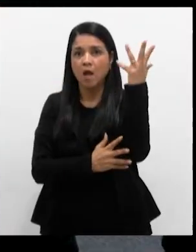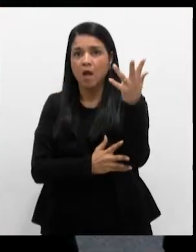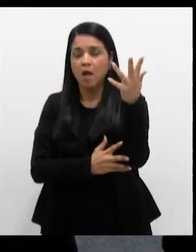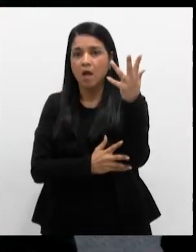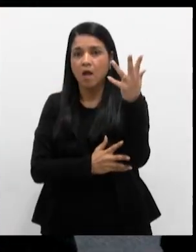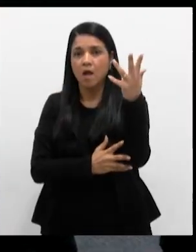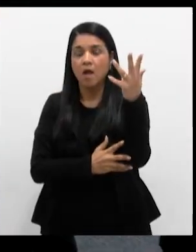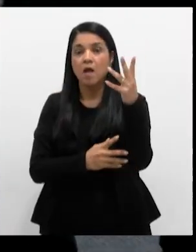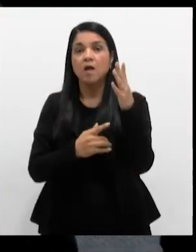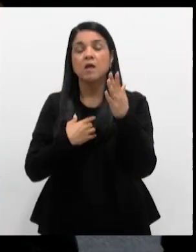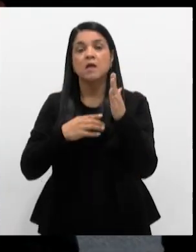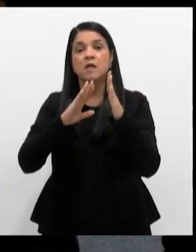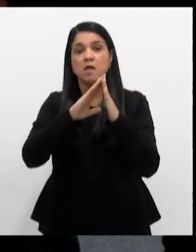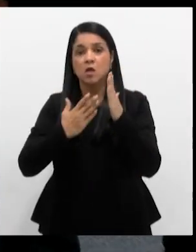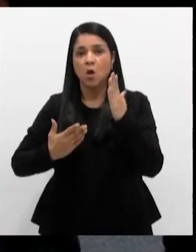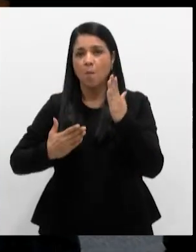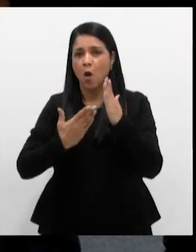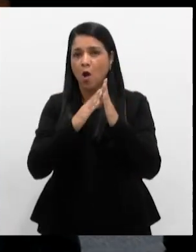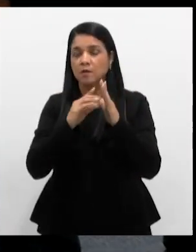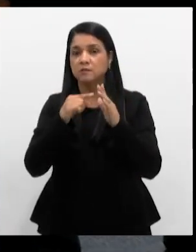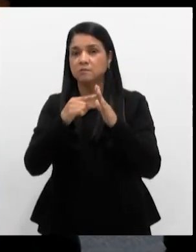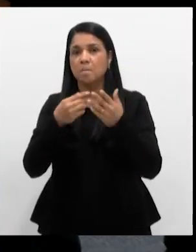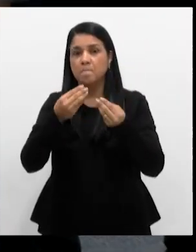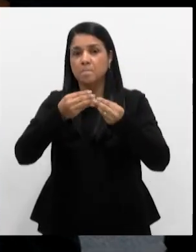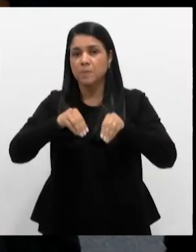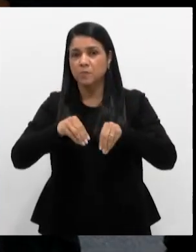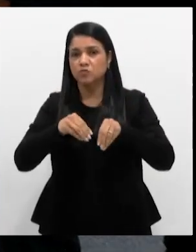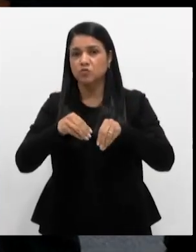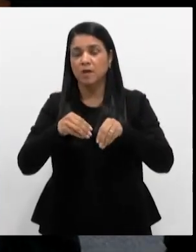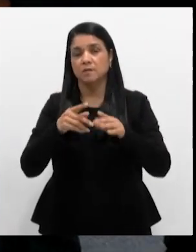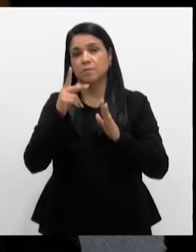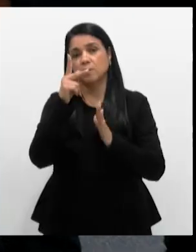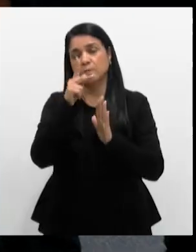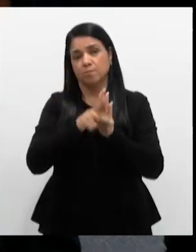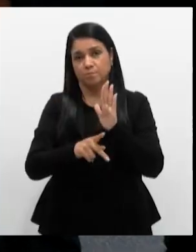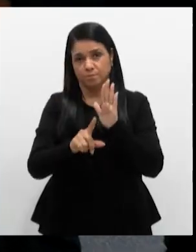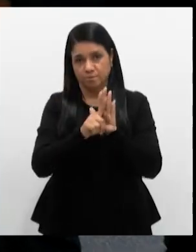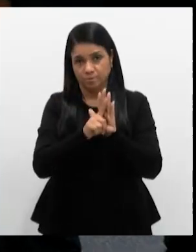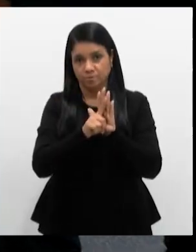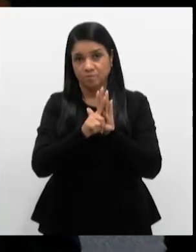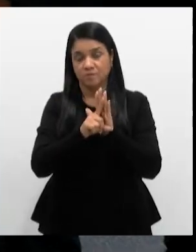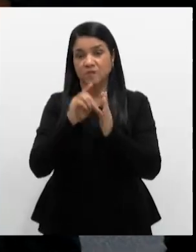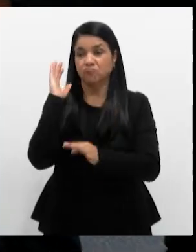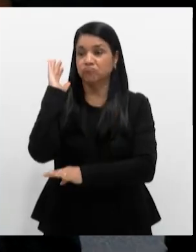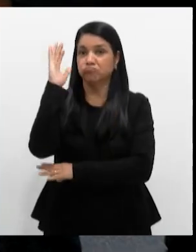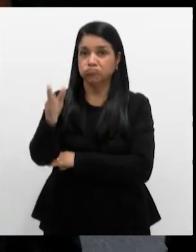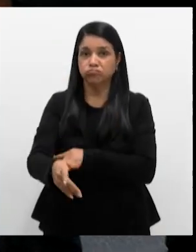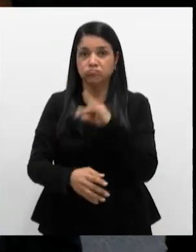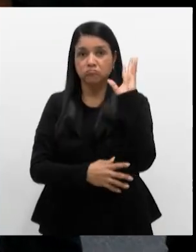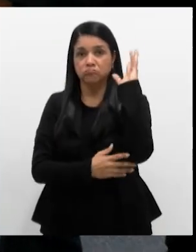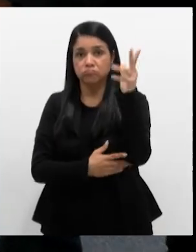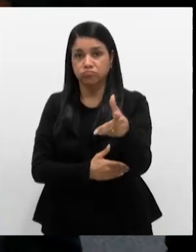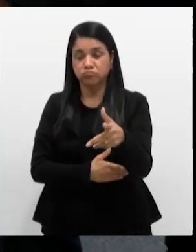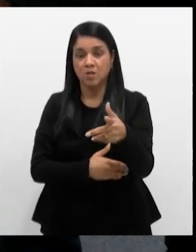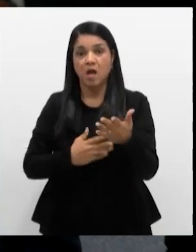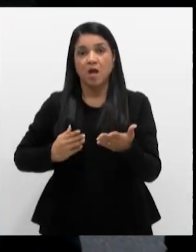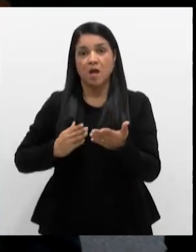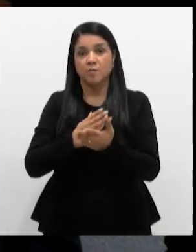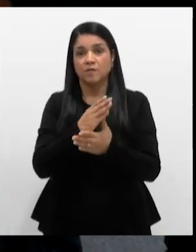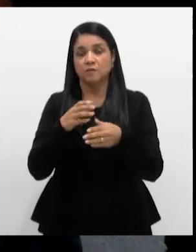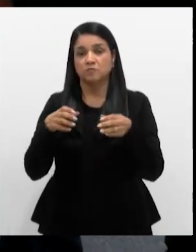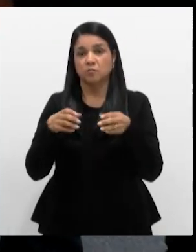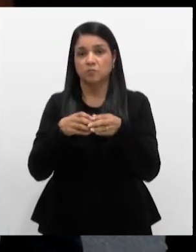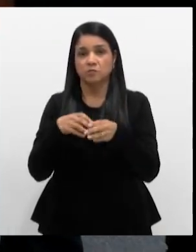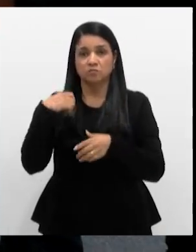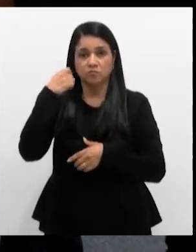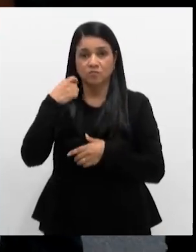e quilombolas, podem ser prejudicadas por esse PL da devastação que foi aprovado na Comissão de Meio Ambiente agora há pouco, lá no